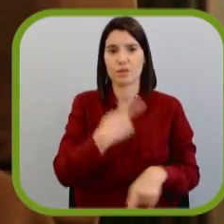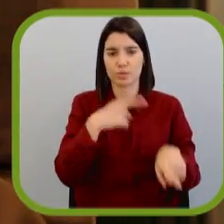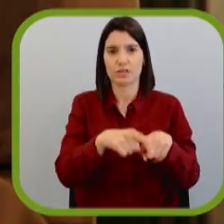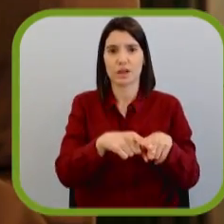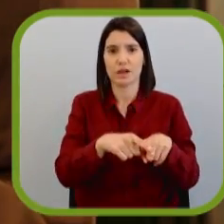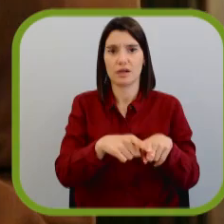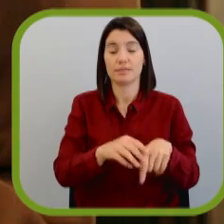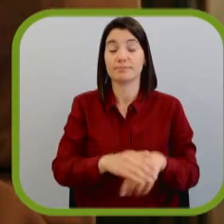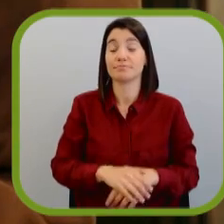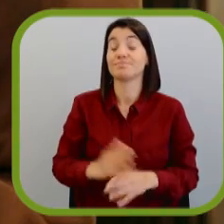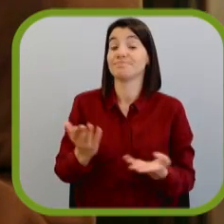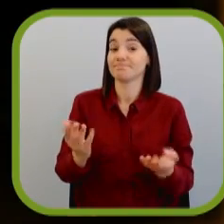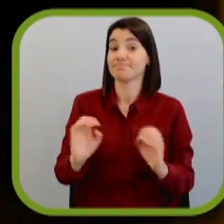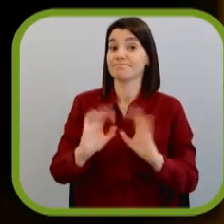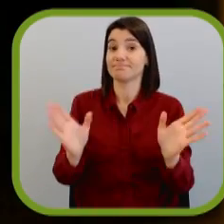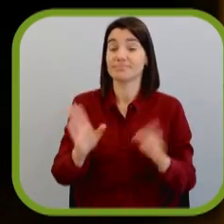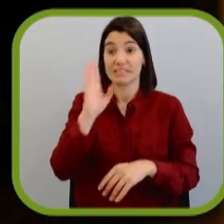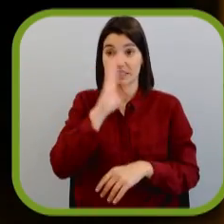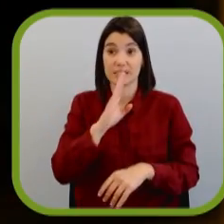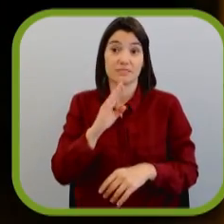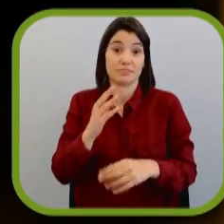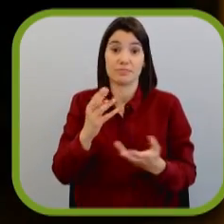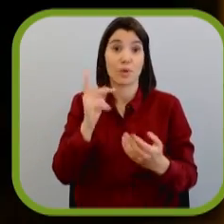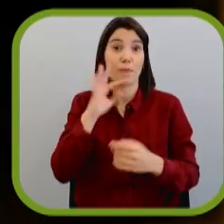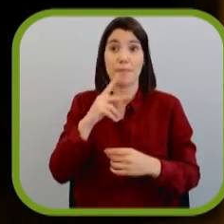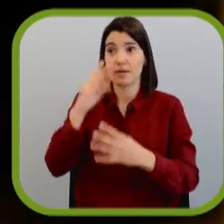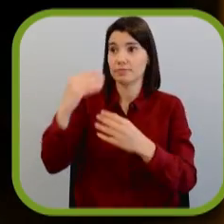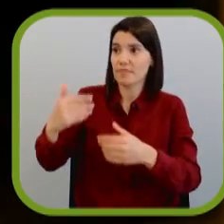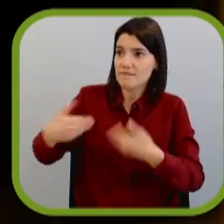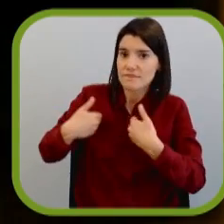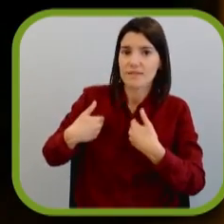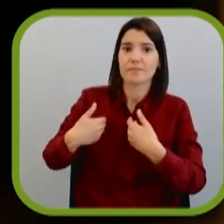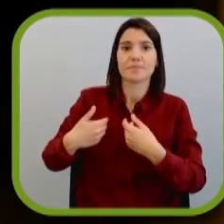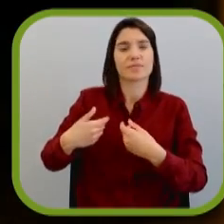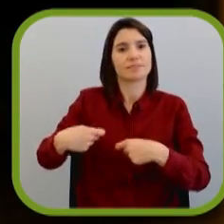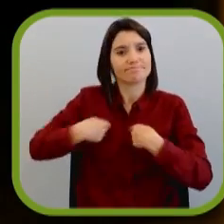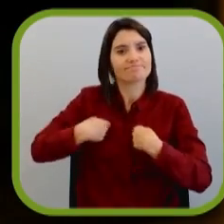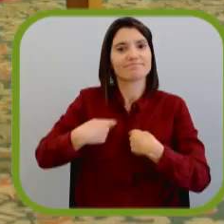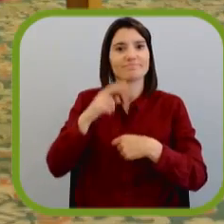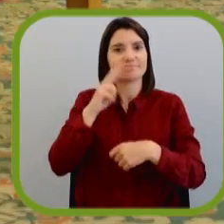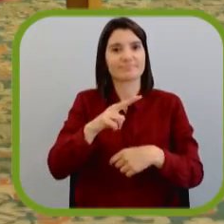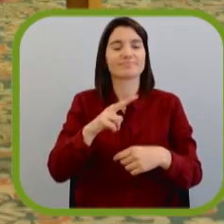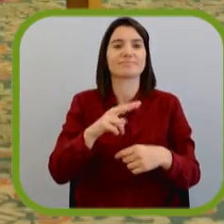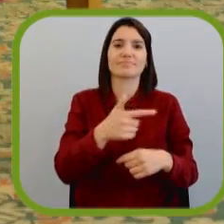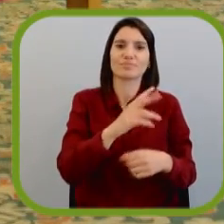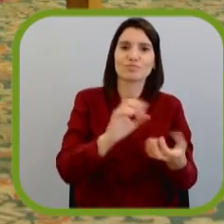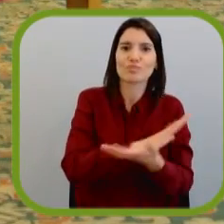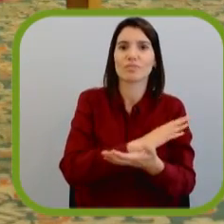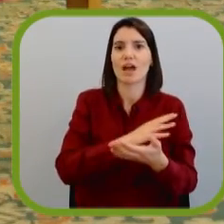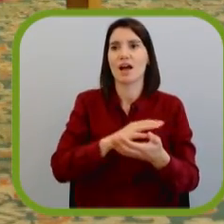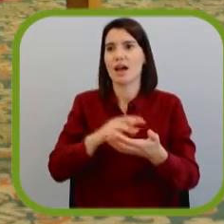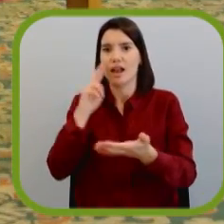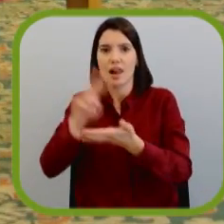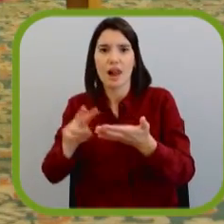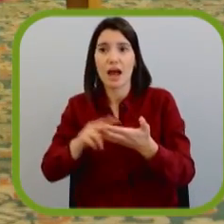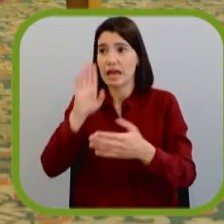pela política? Sem dúvida. Se eu não tivesse em casa os meus pais que me incentivassem a ler jornais, a ver os telejornais e a discutir